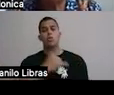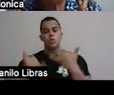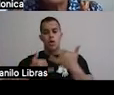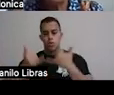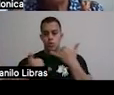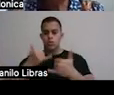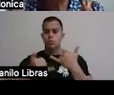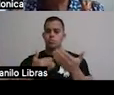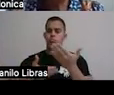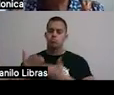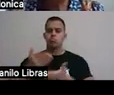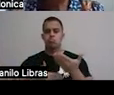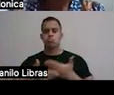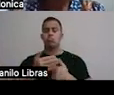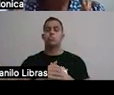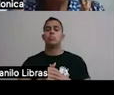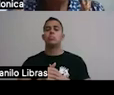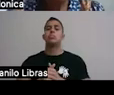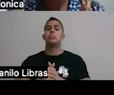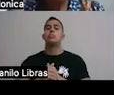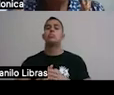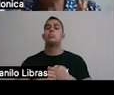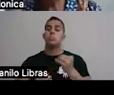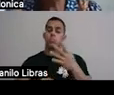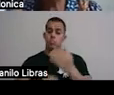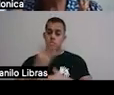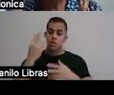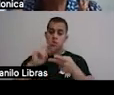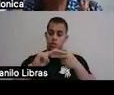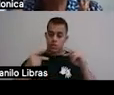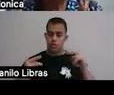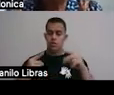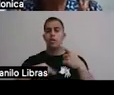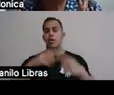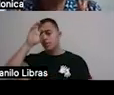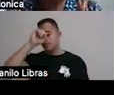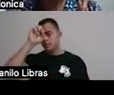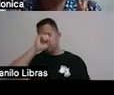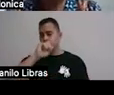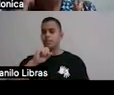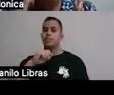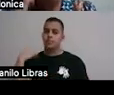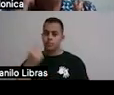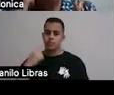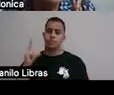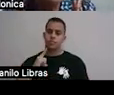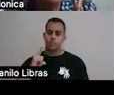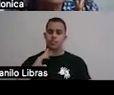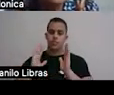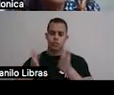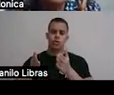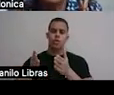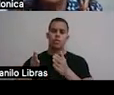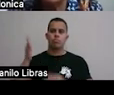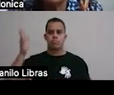tem para montar o DNA e aprender o que é o DNA. A gente tem levado essa atividade já a muitos lugares,